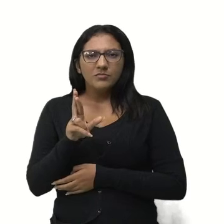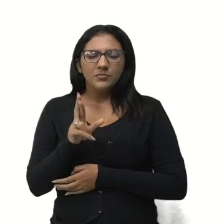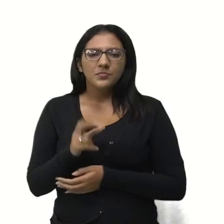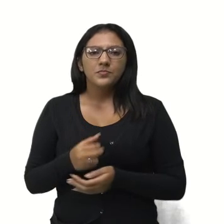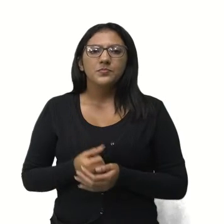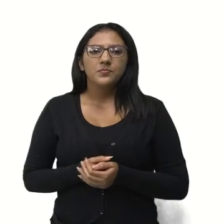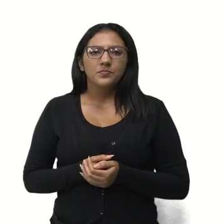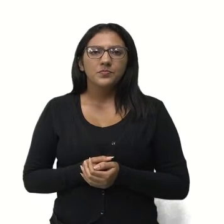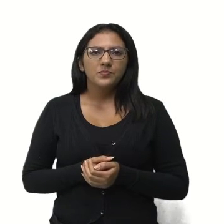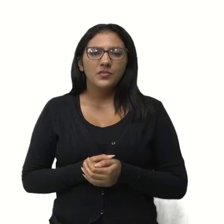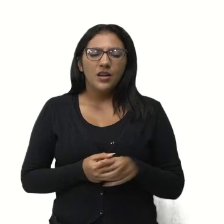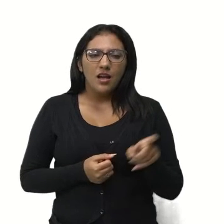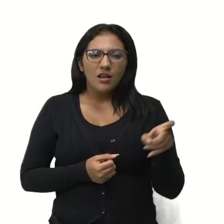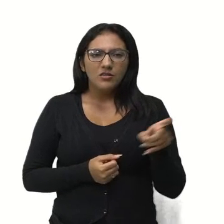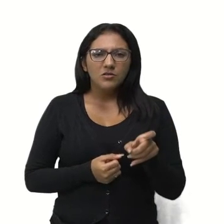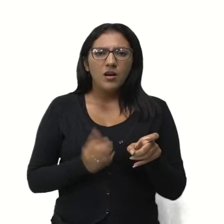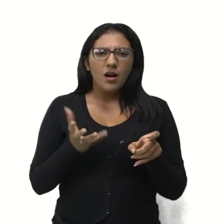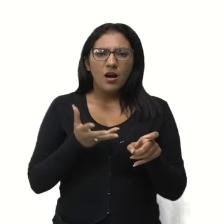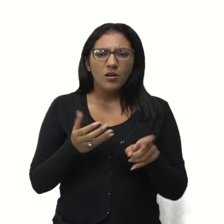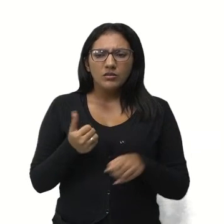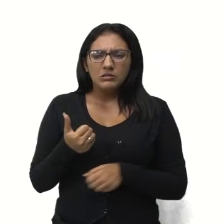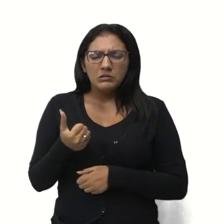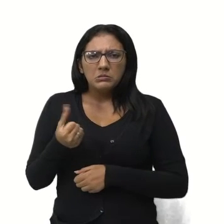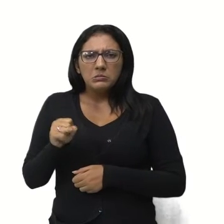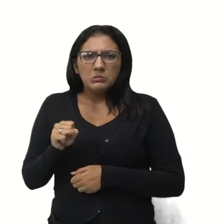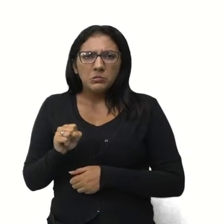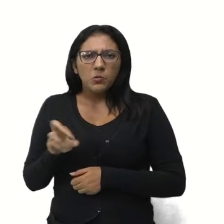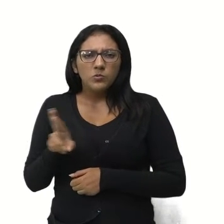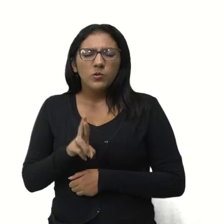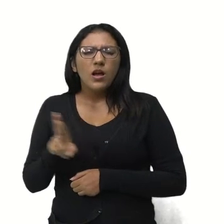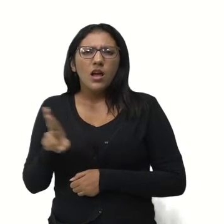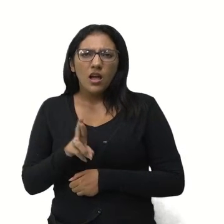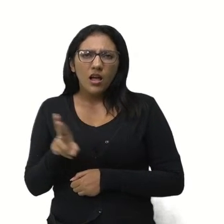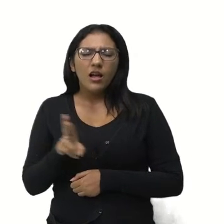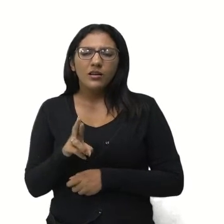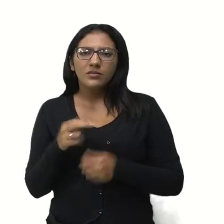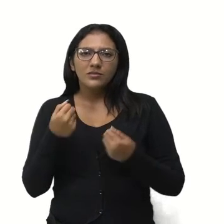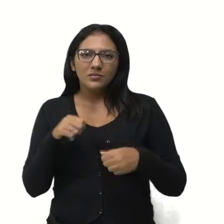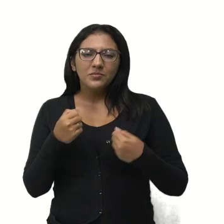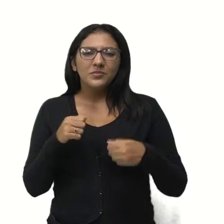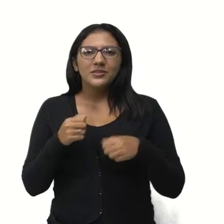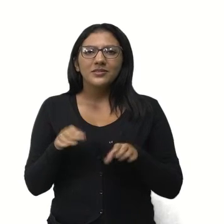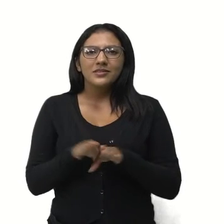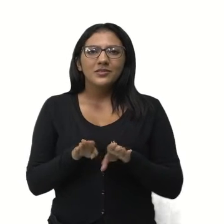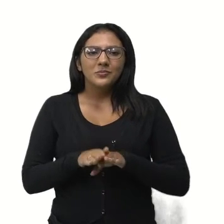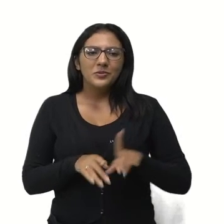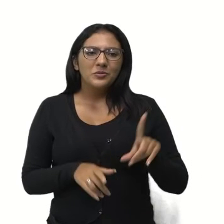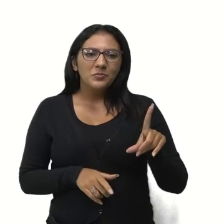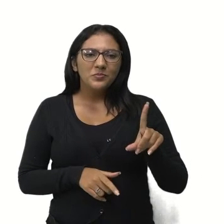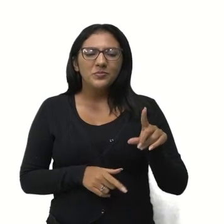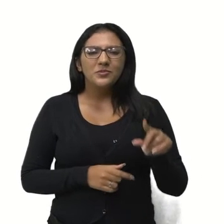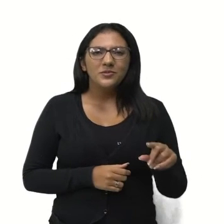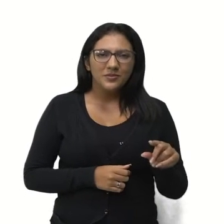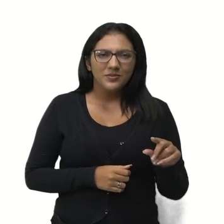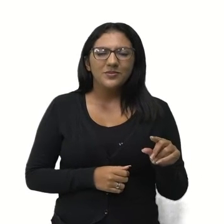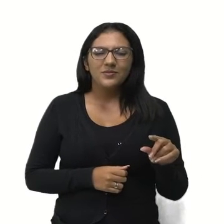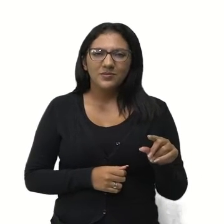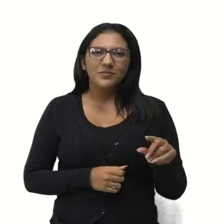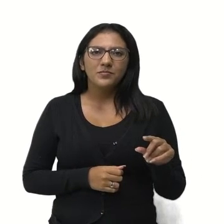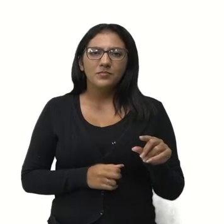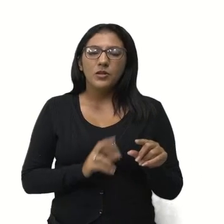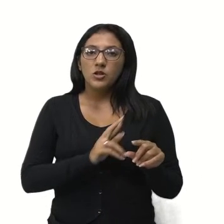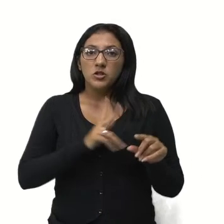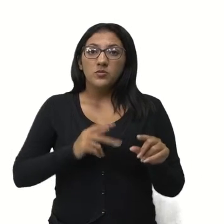Então, para pagar R$ 18,00, é claro que a nossa quantidade tem que ser uma quantidade menor do que 1